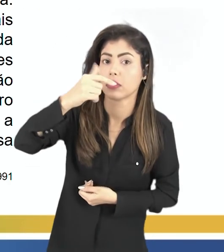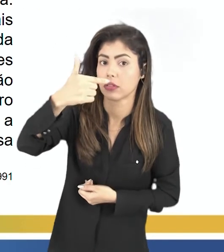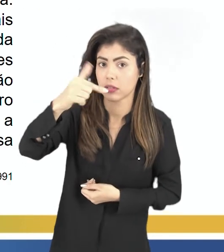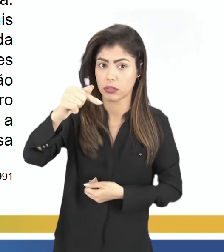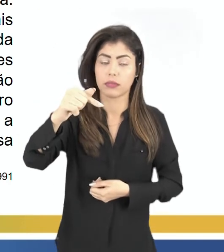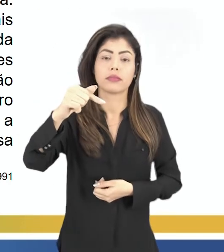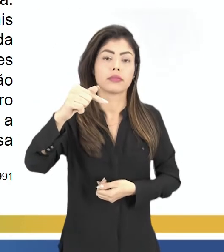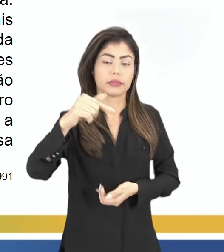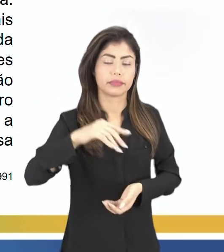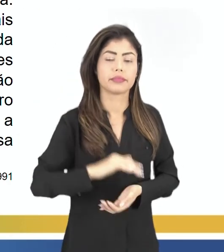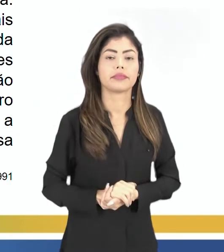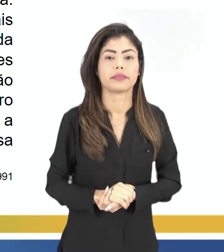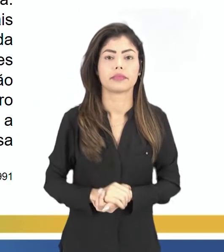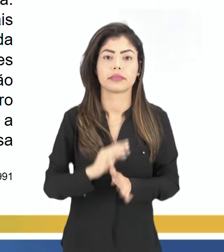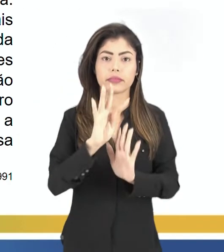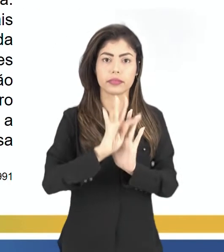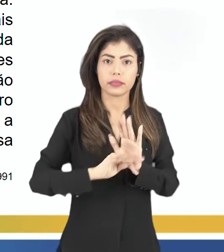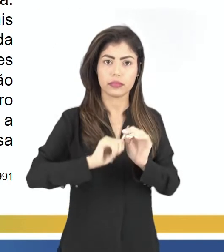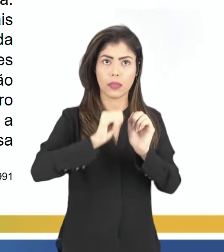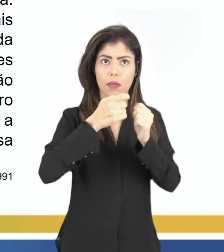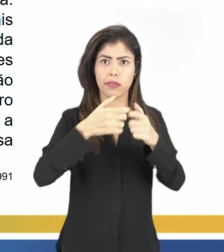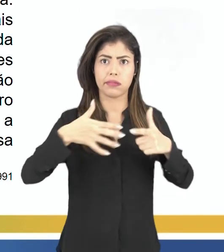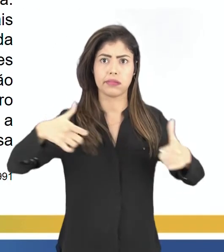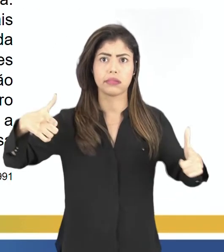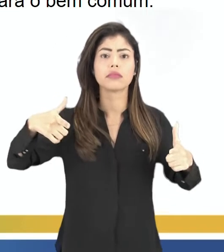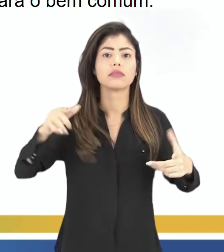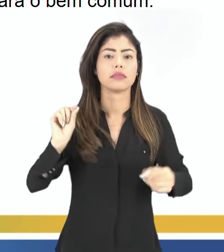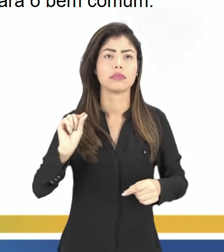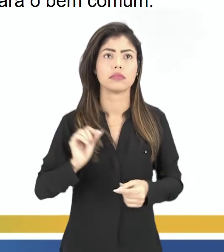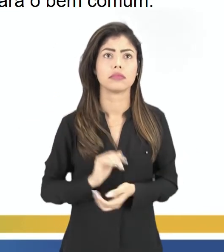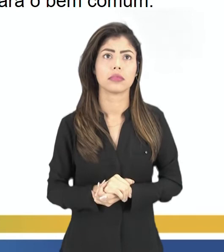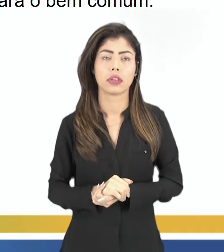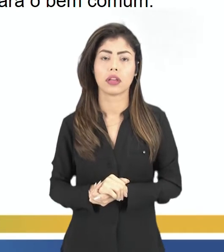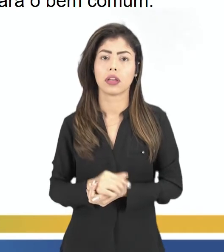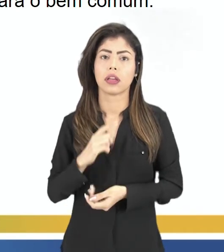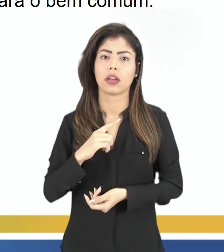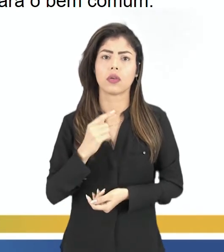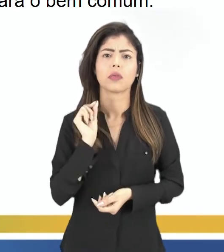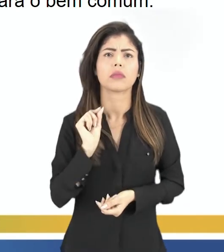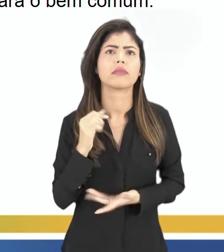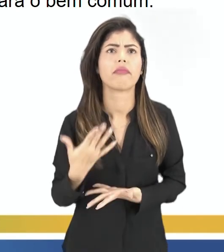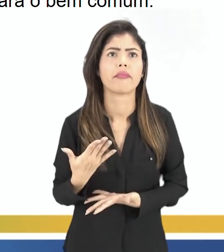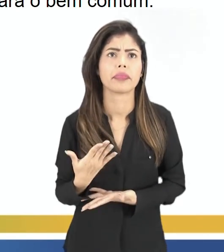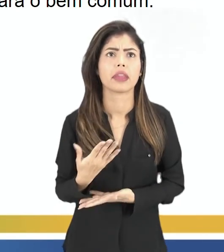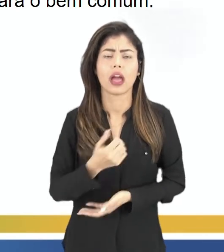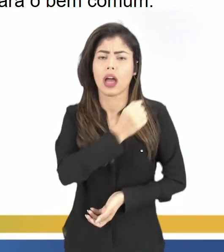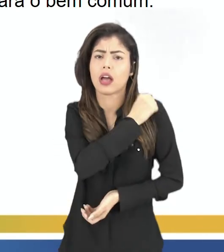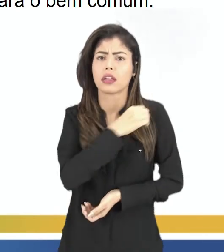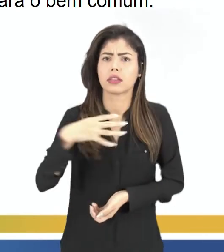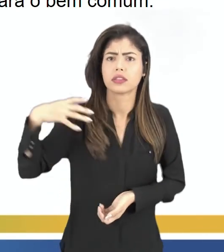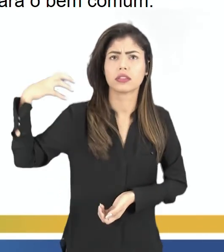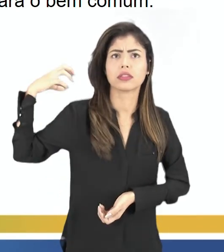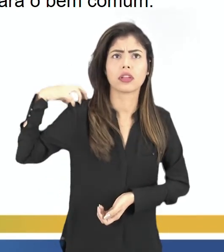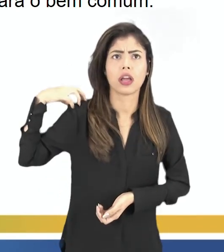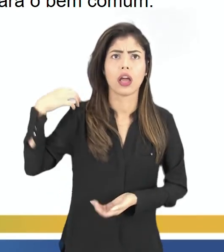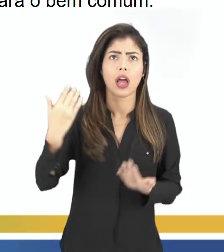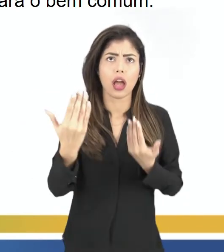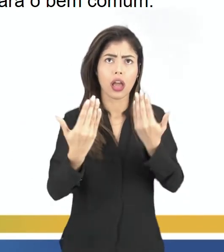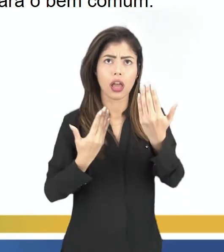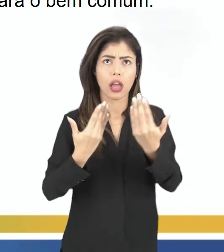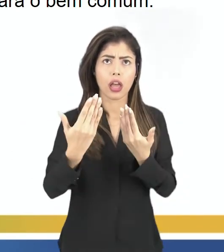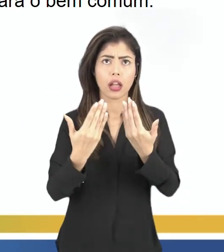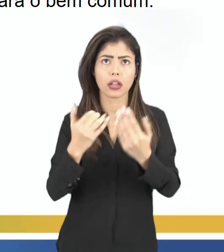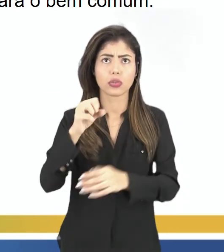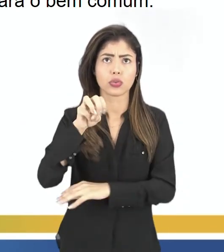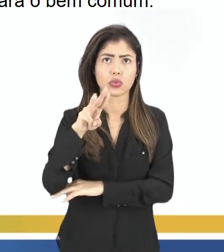2017, ó, desse texto enorme aí, qual que ela está pedindo, ó, para Aristóteles. A relação entre